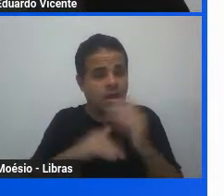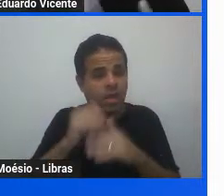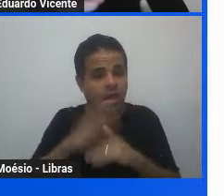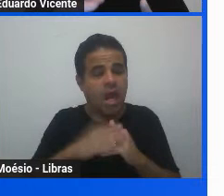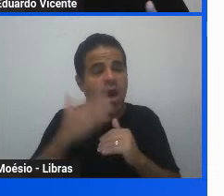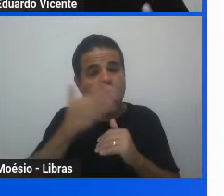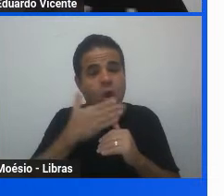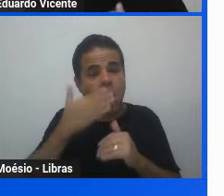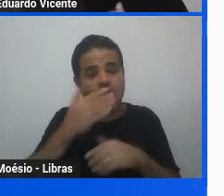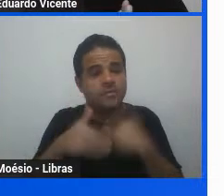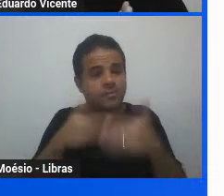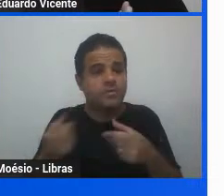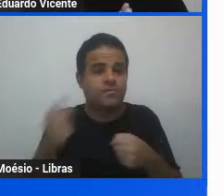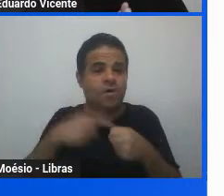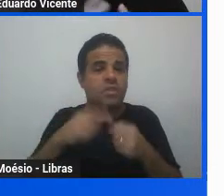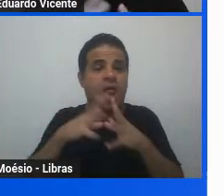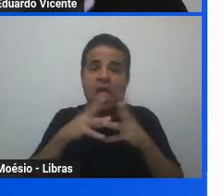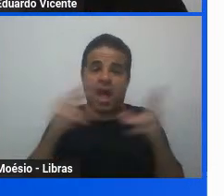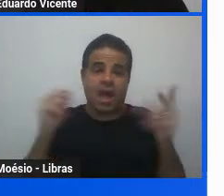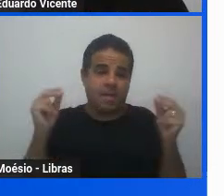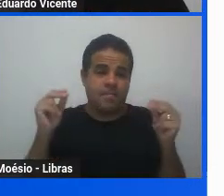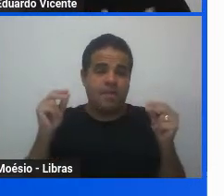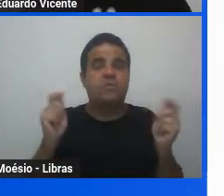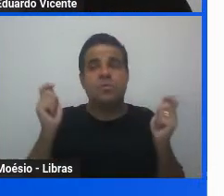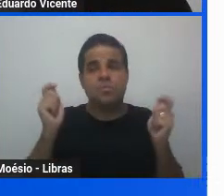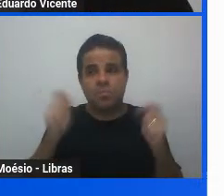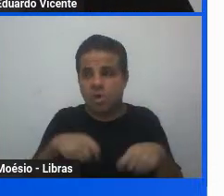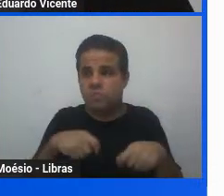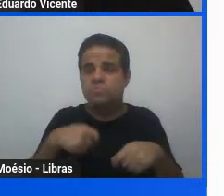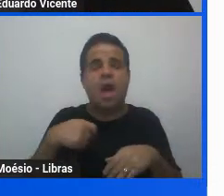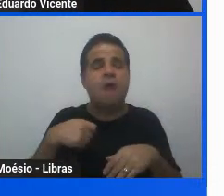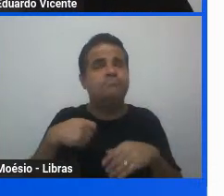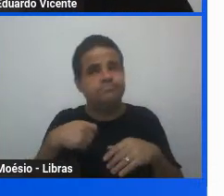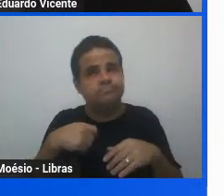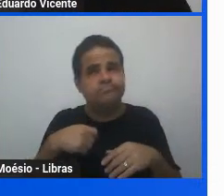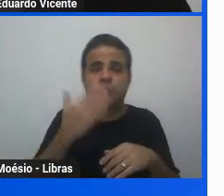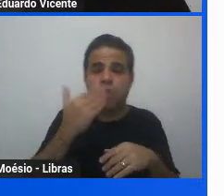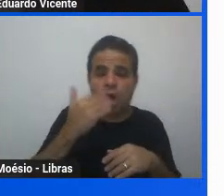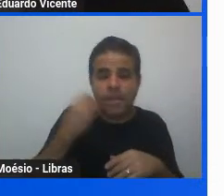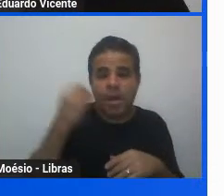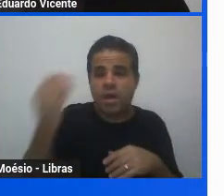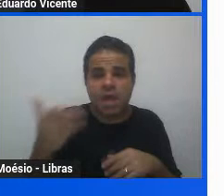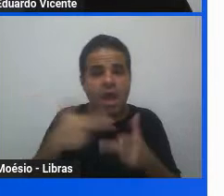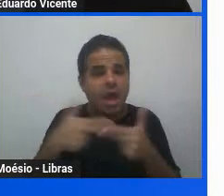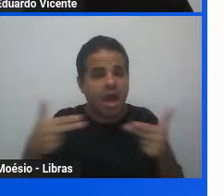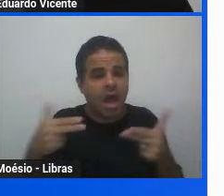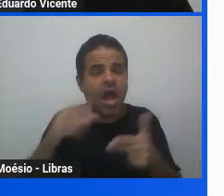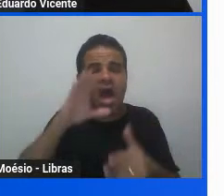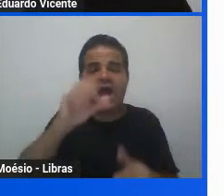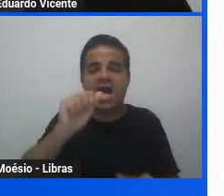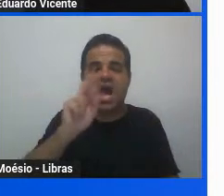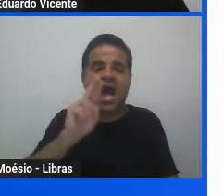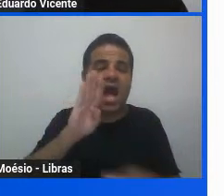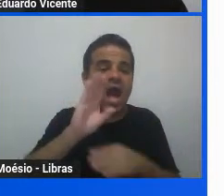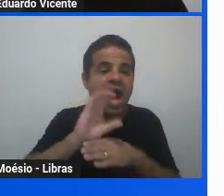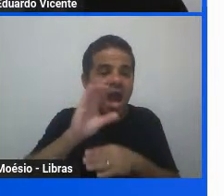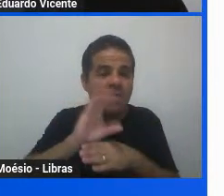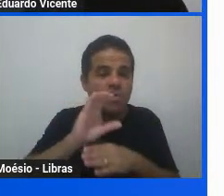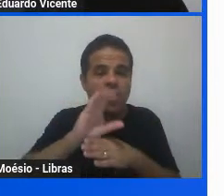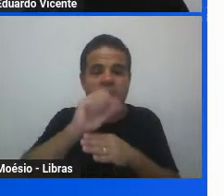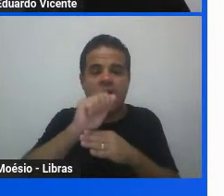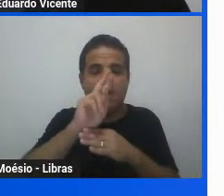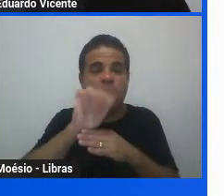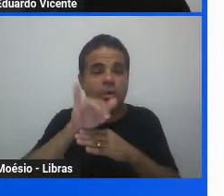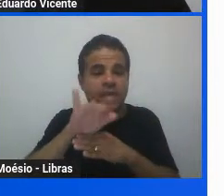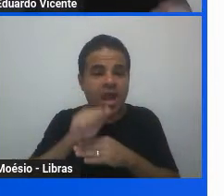ela logo vai acabar. Né? Então, eu posso dar de comer para ele com o quê? Carboidratos. Por quê? O carboidrato tem uma absorção